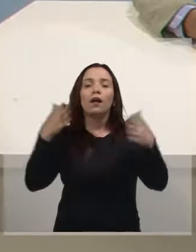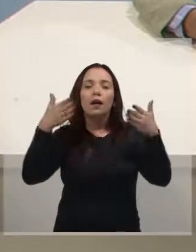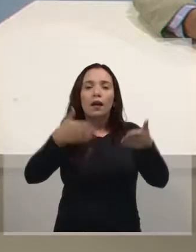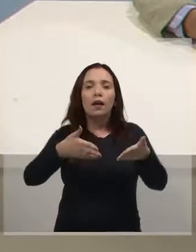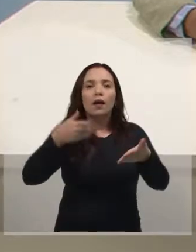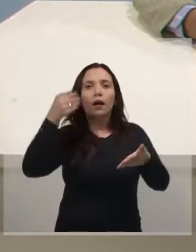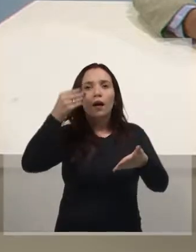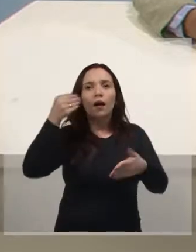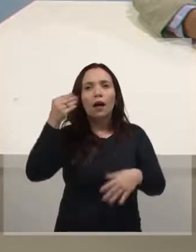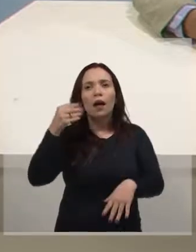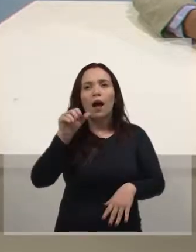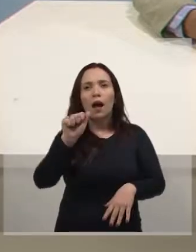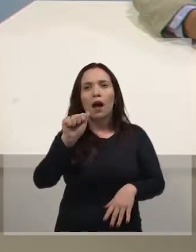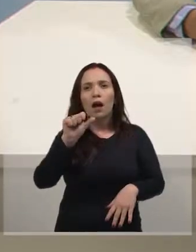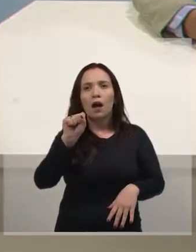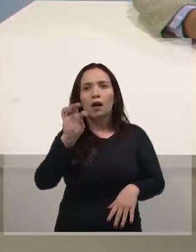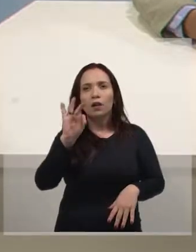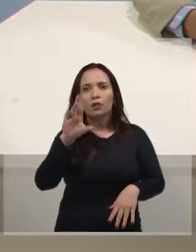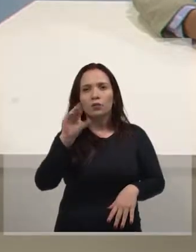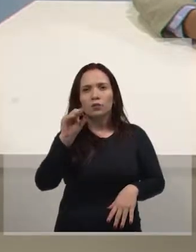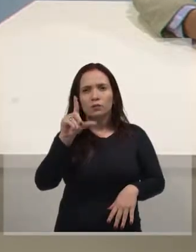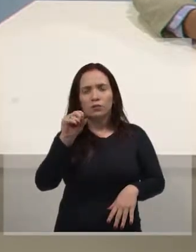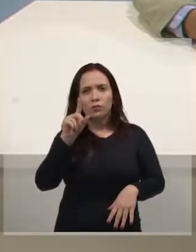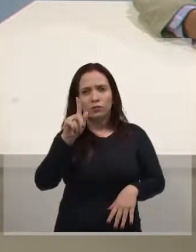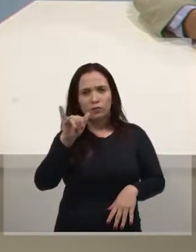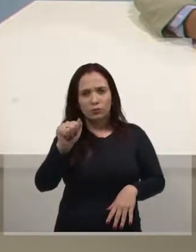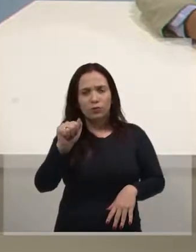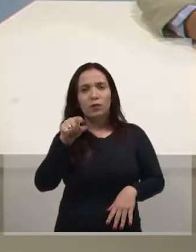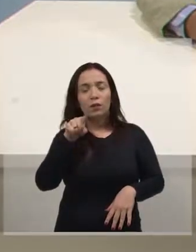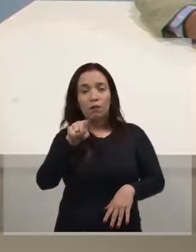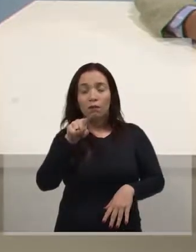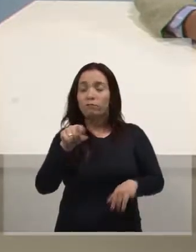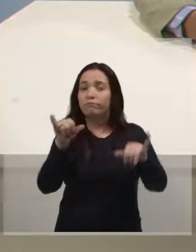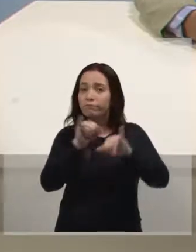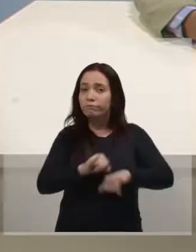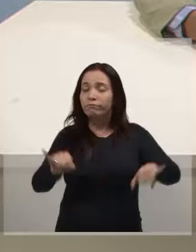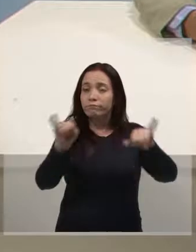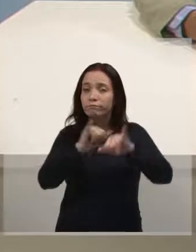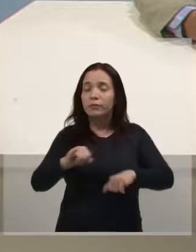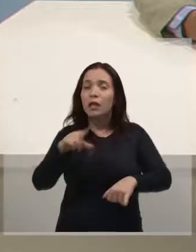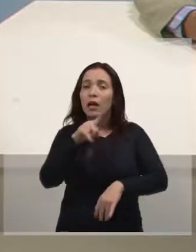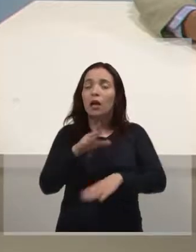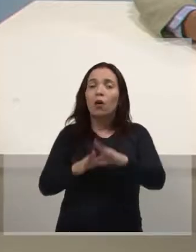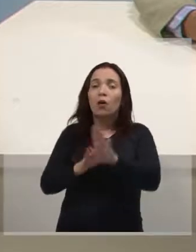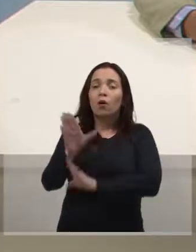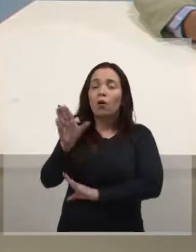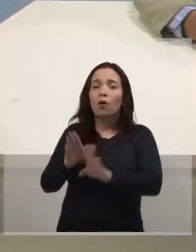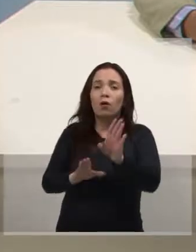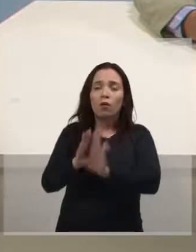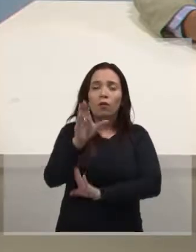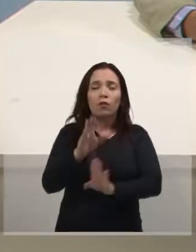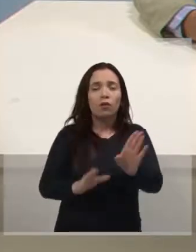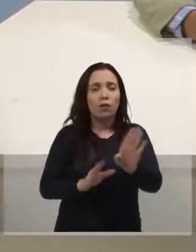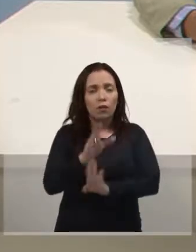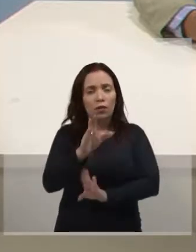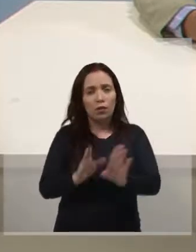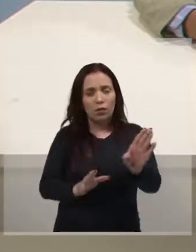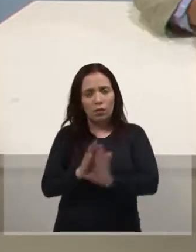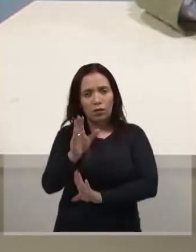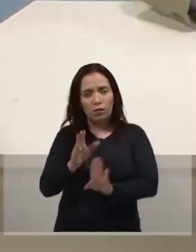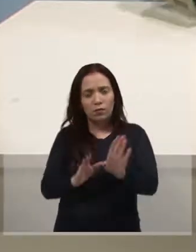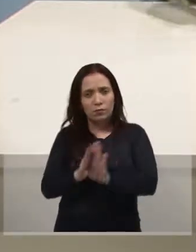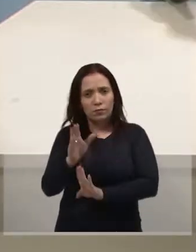astrologia, mas foi um dos principais, digamos assim, eleitores, né, foi um dos principais orientadores e uma